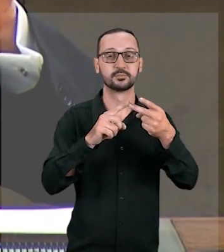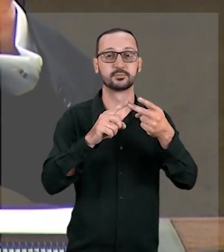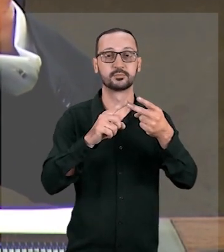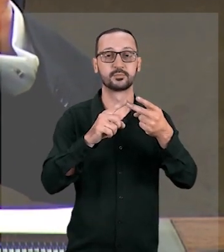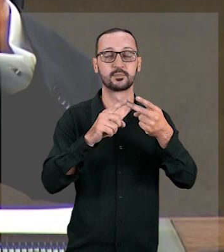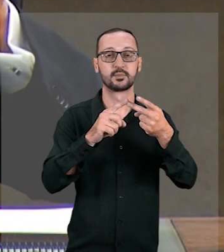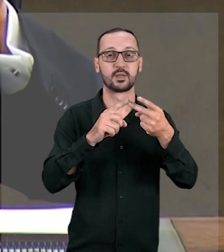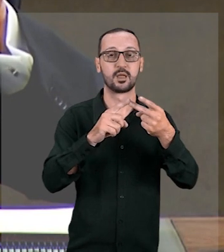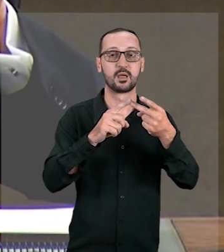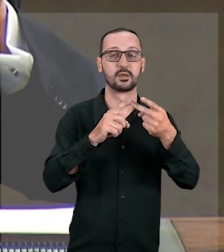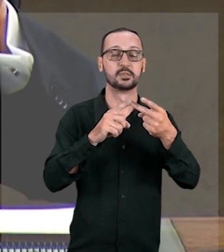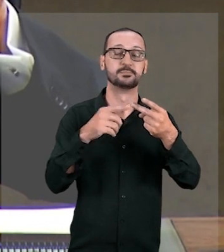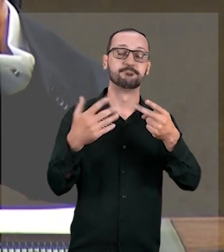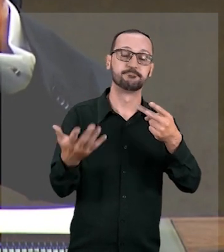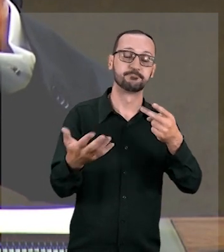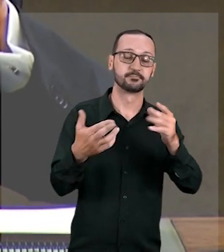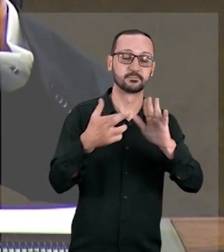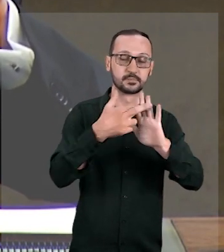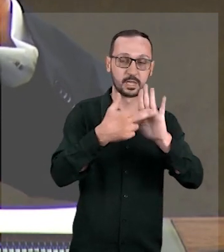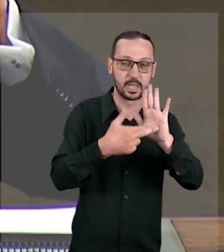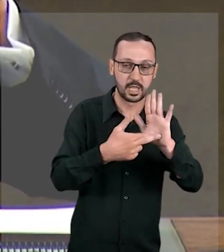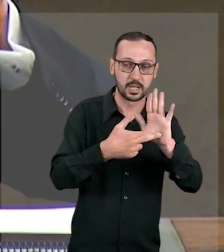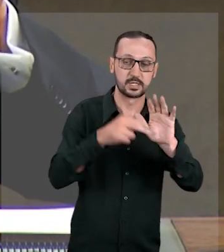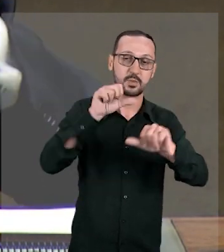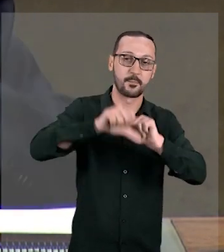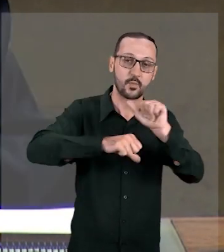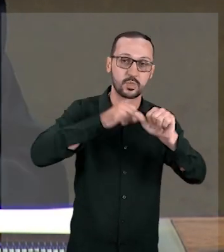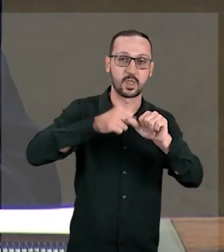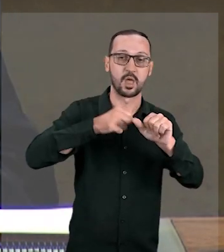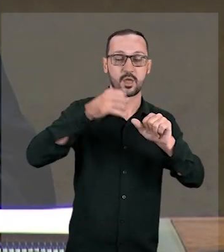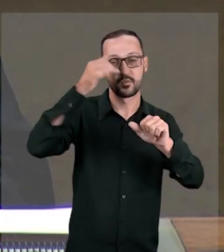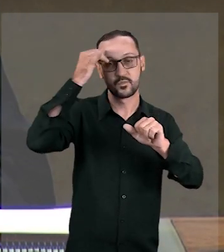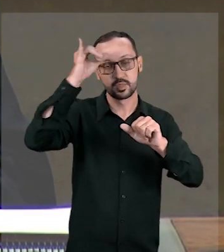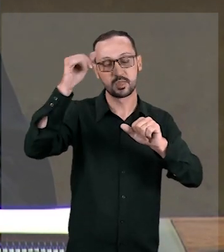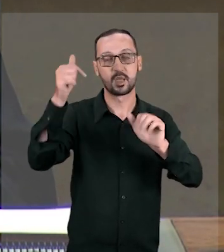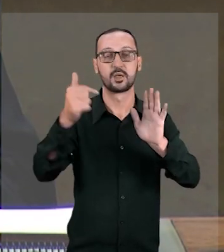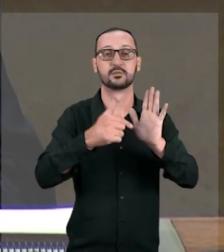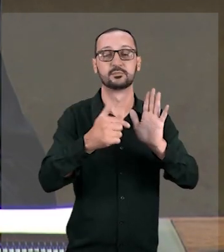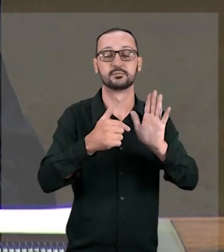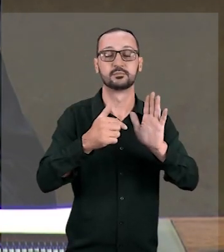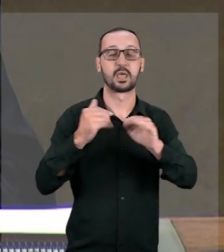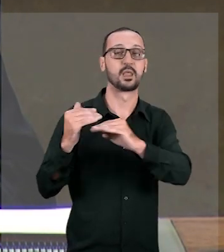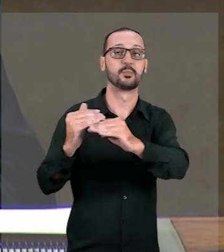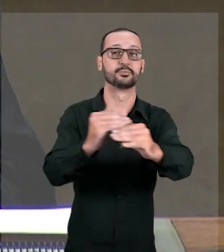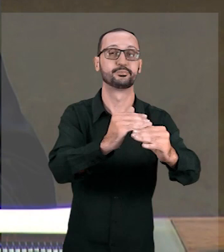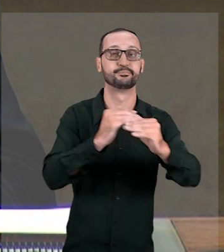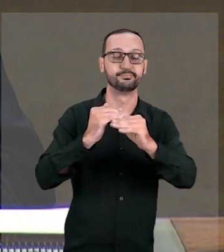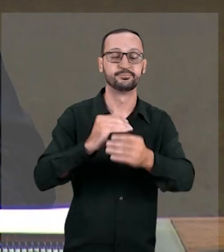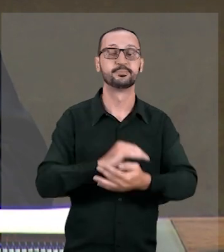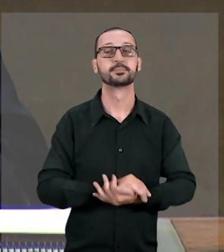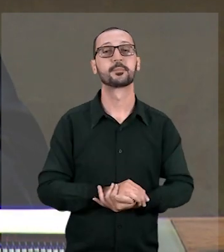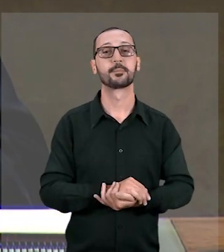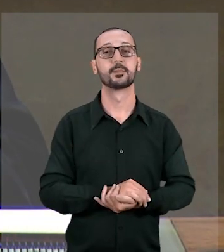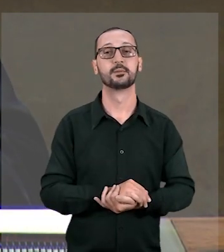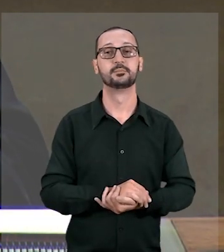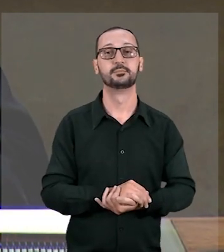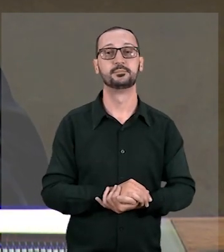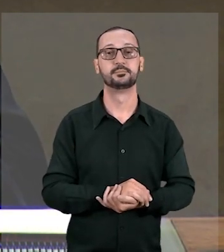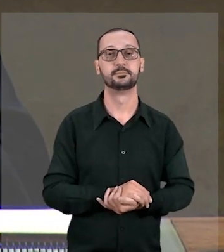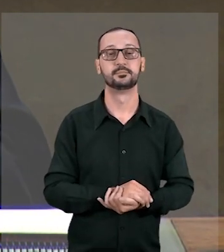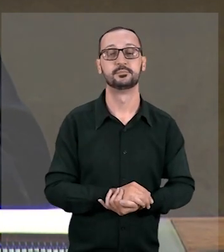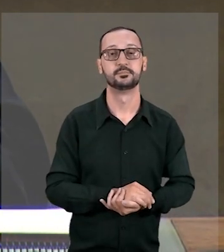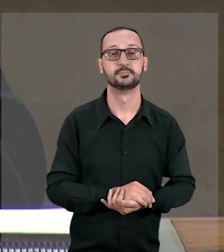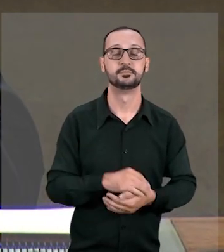impedir que se adulterem as regras da democracia.